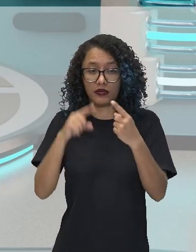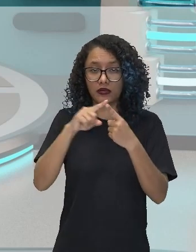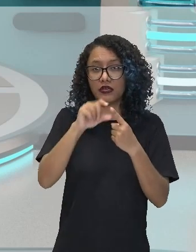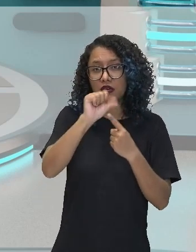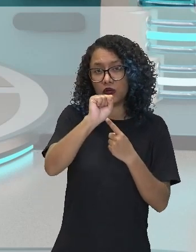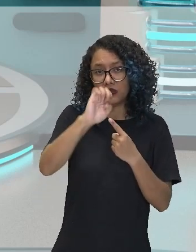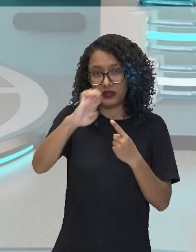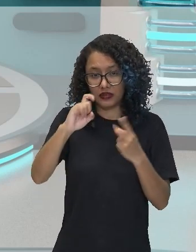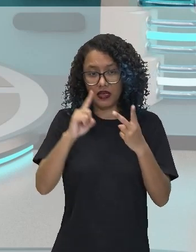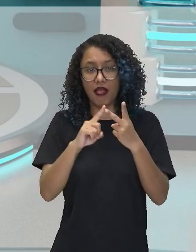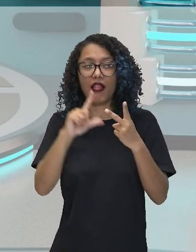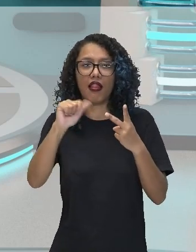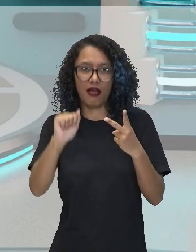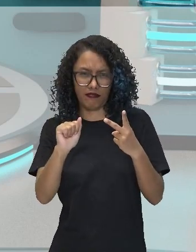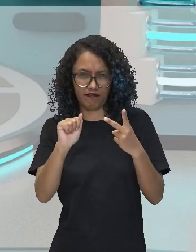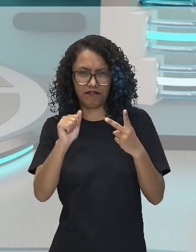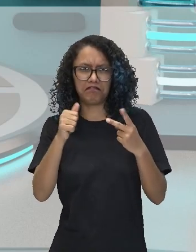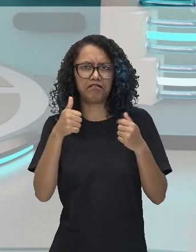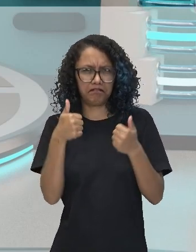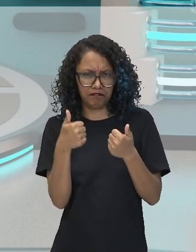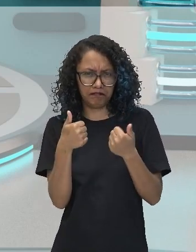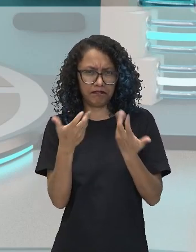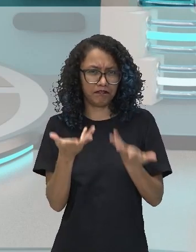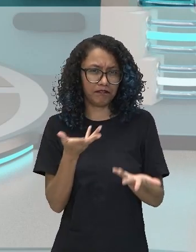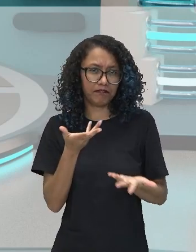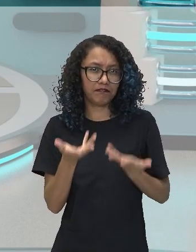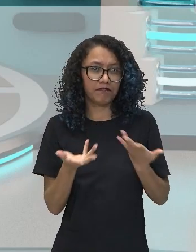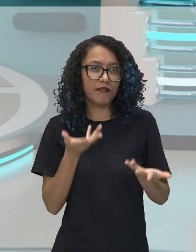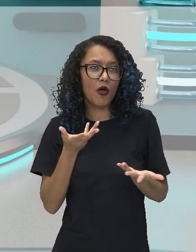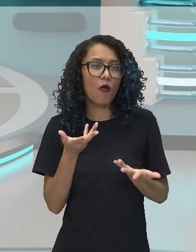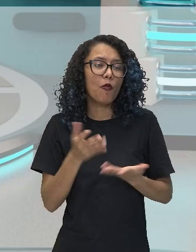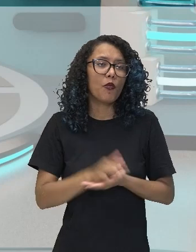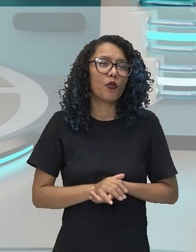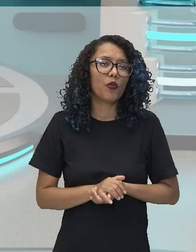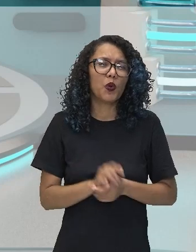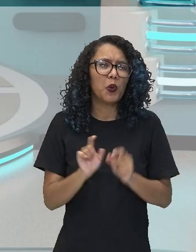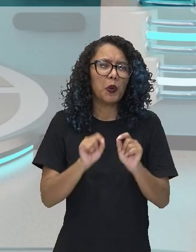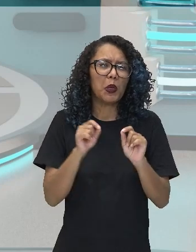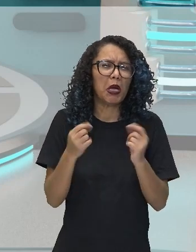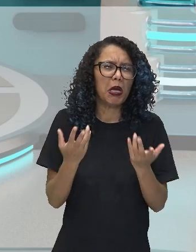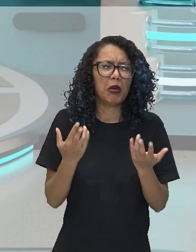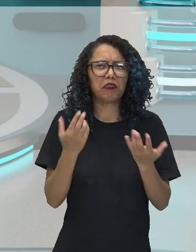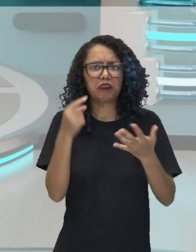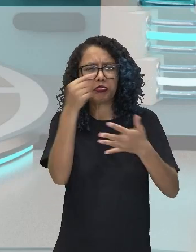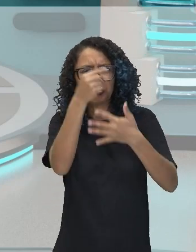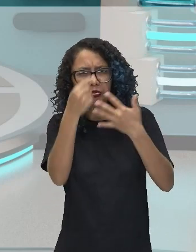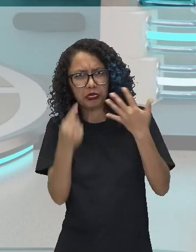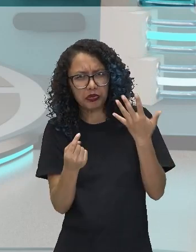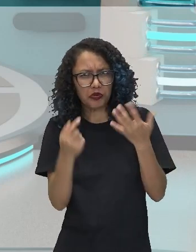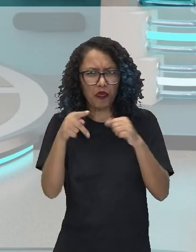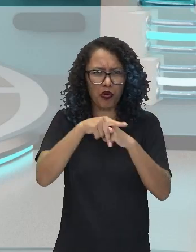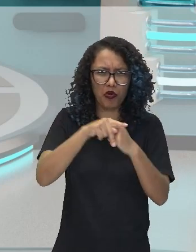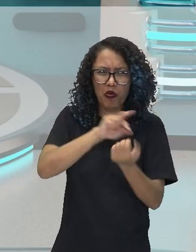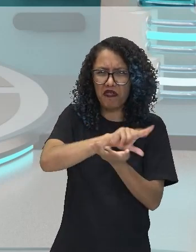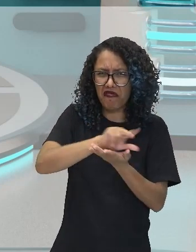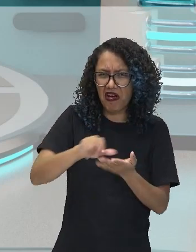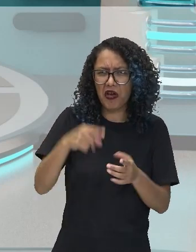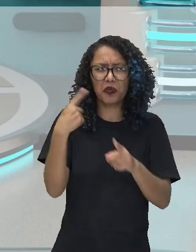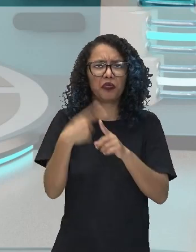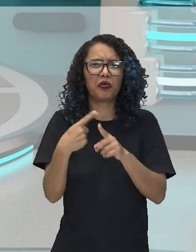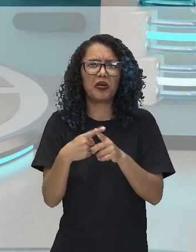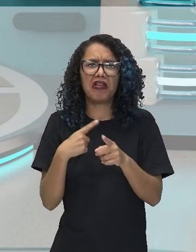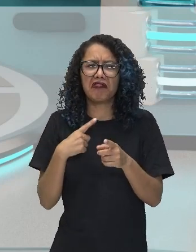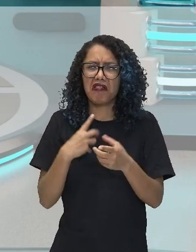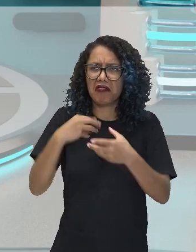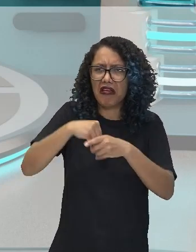lá, certo? E aí, que jogo é esse de tantos pronomes, né? Por que esses pronomes se apresentam